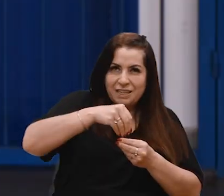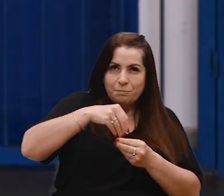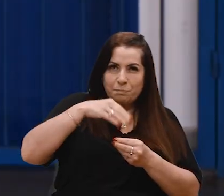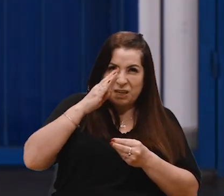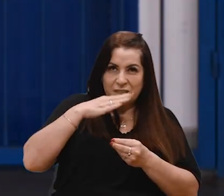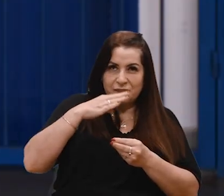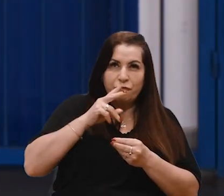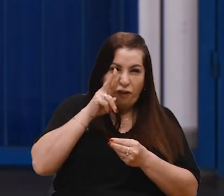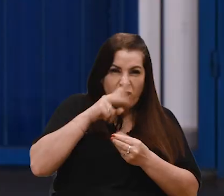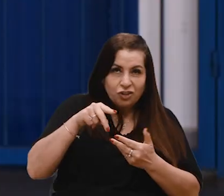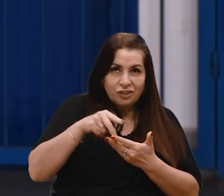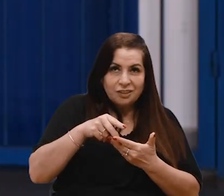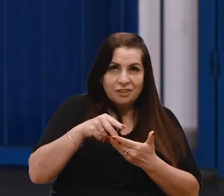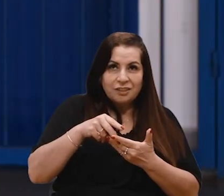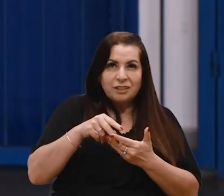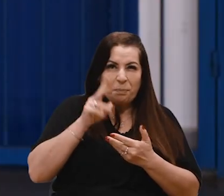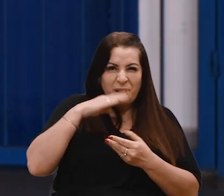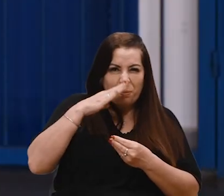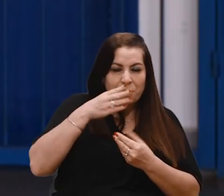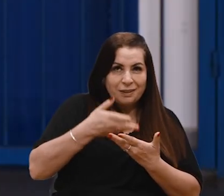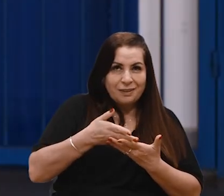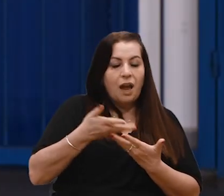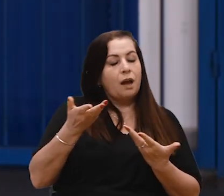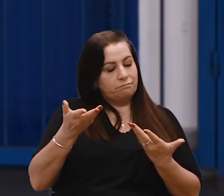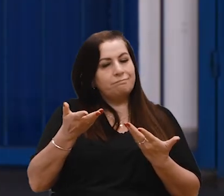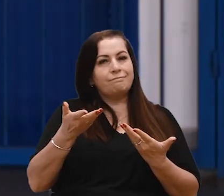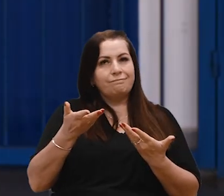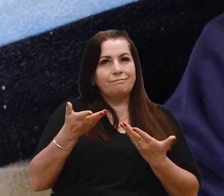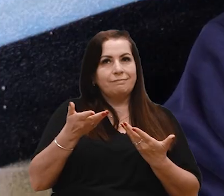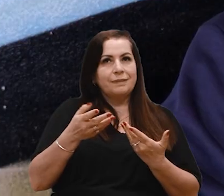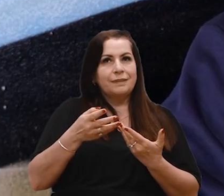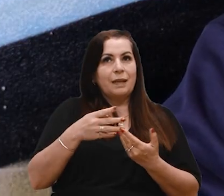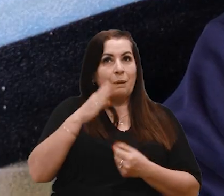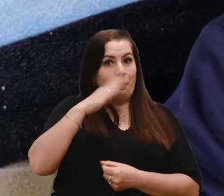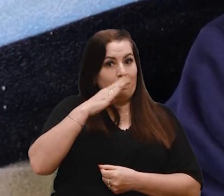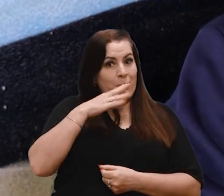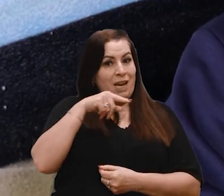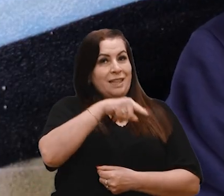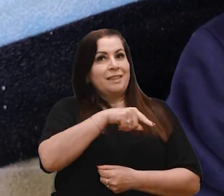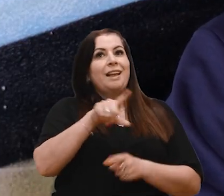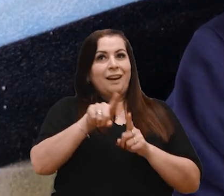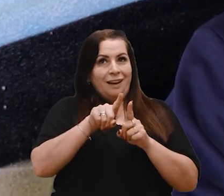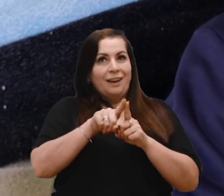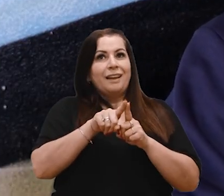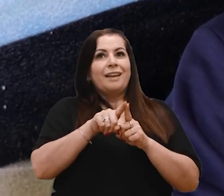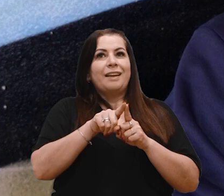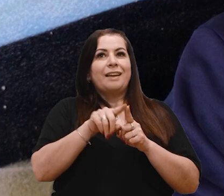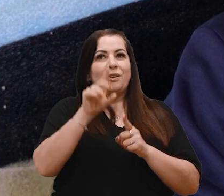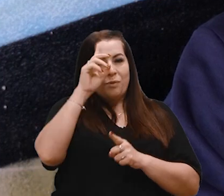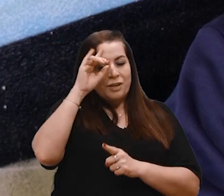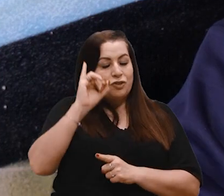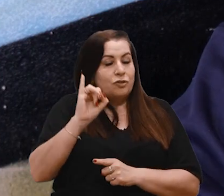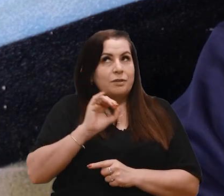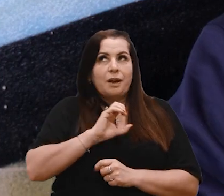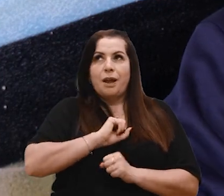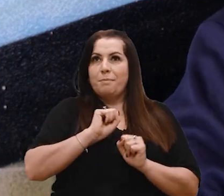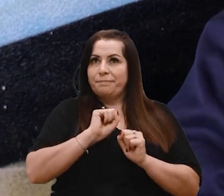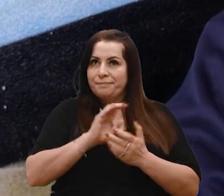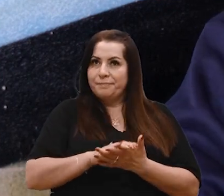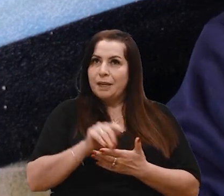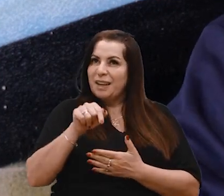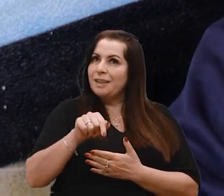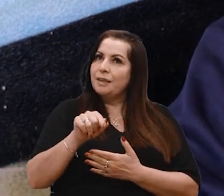Um temperinho diferente, mais forte? Mais Isso picante? Mesmo. Isso. Pimenta é uma coisa também que lá no Haiti o pessoal